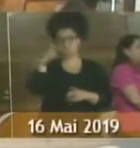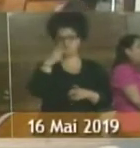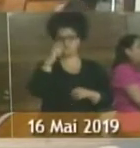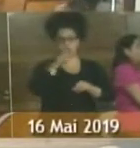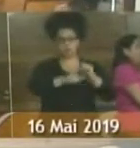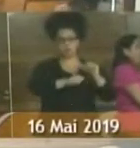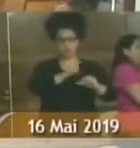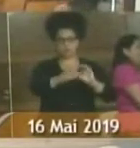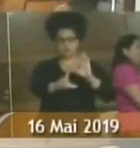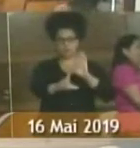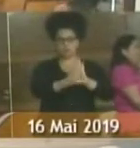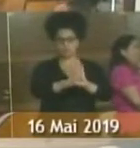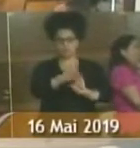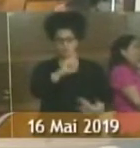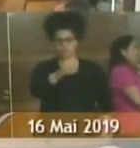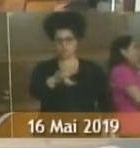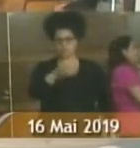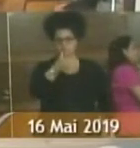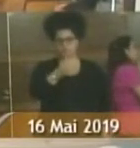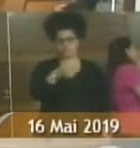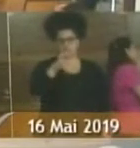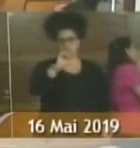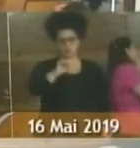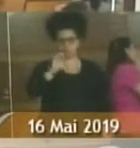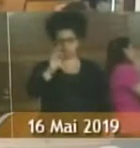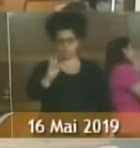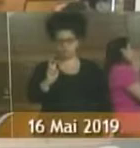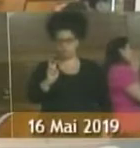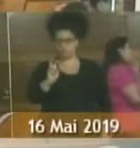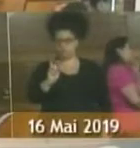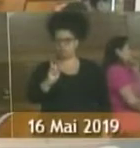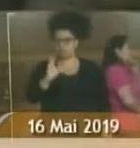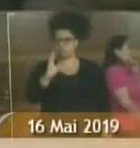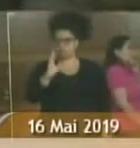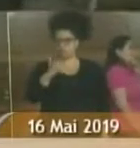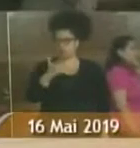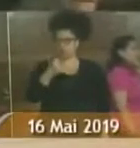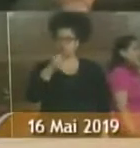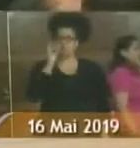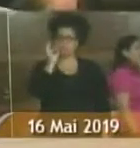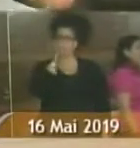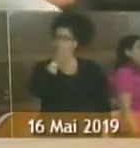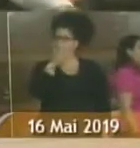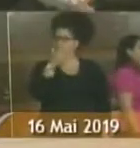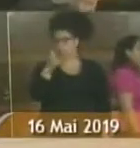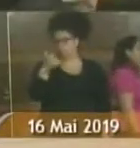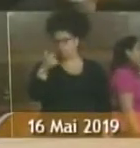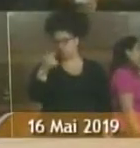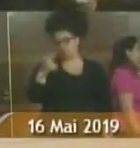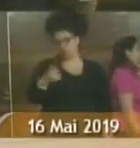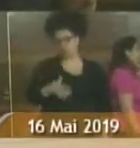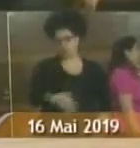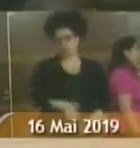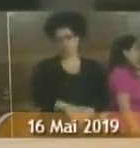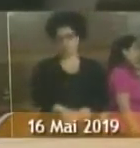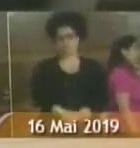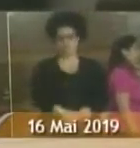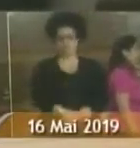lei municipal número 3.695, de 26 de setembro de 2017, e dá outras providências.